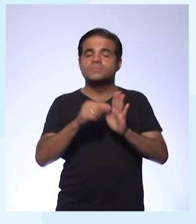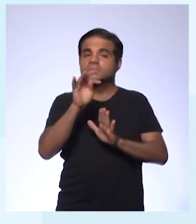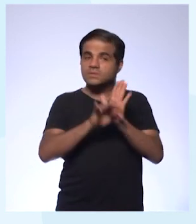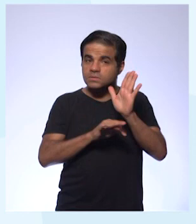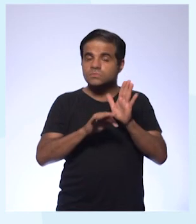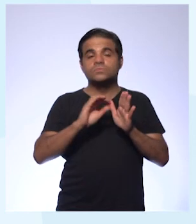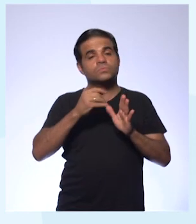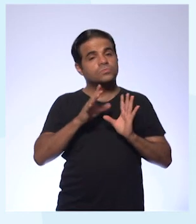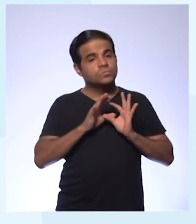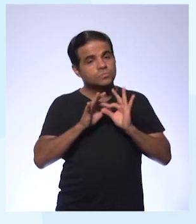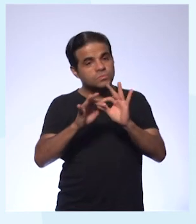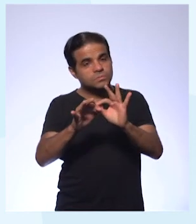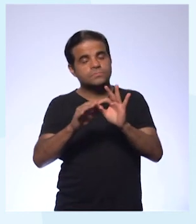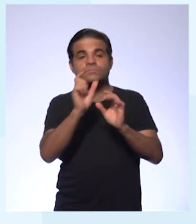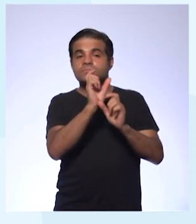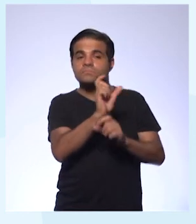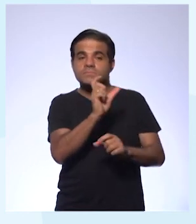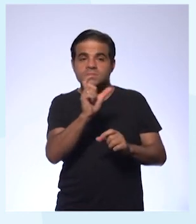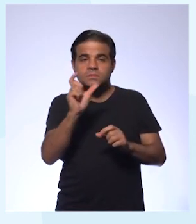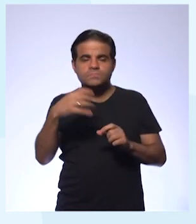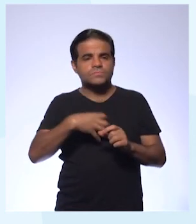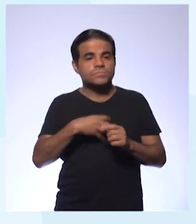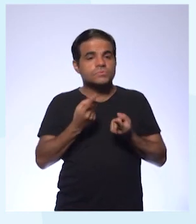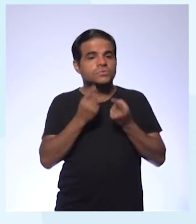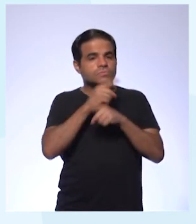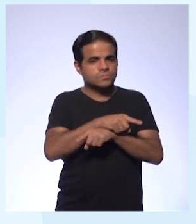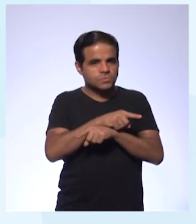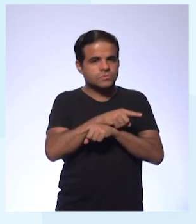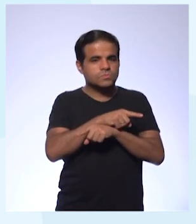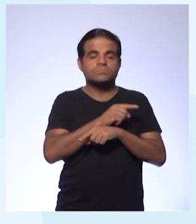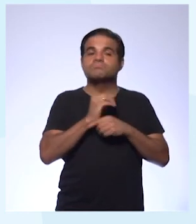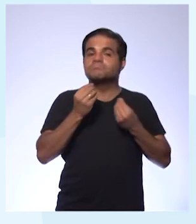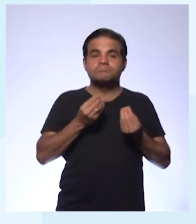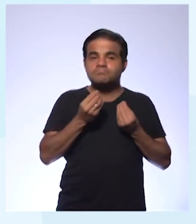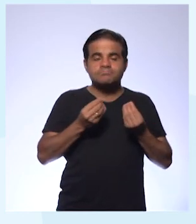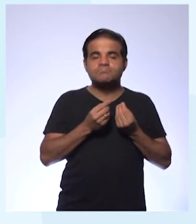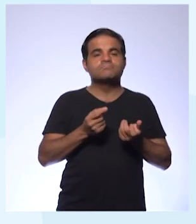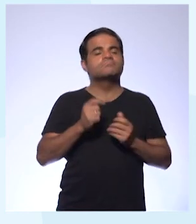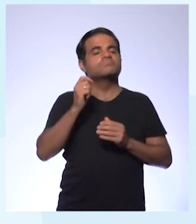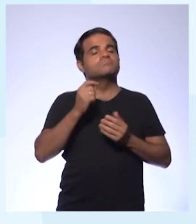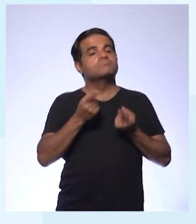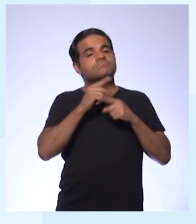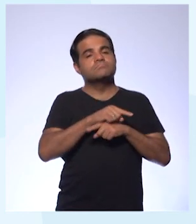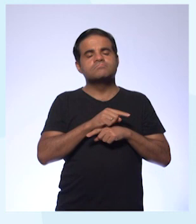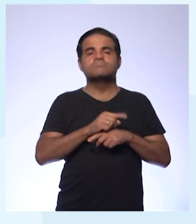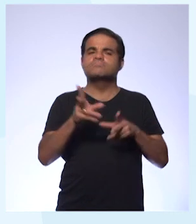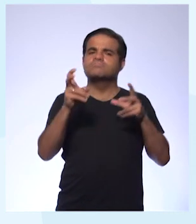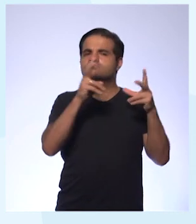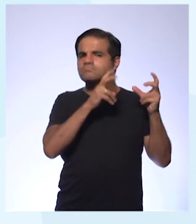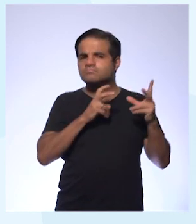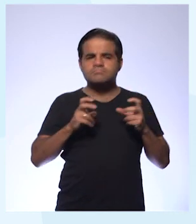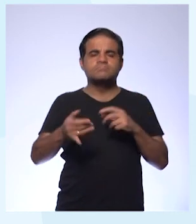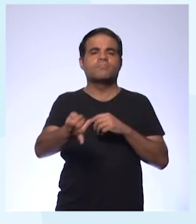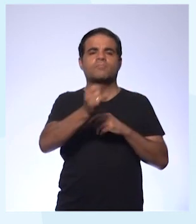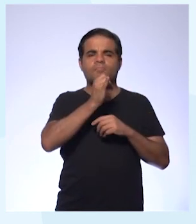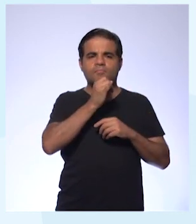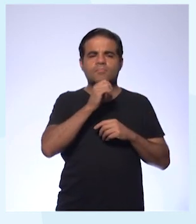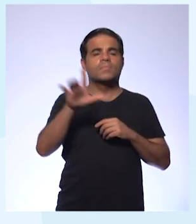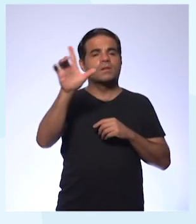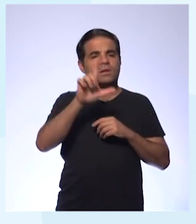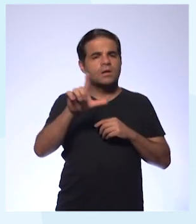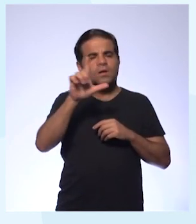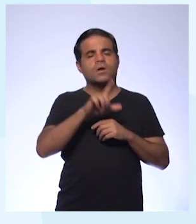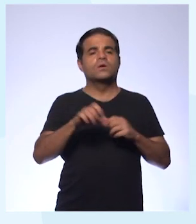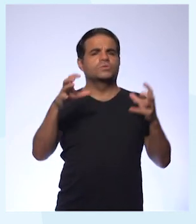ou contexto, palavras com sentidos opostos, ou seja, com contrastes perceptíveis. Exemplo, claro e